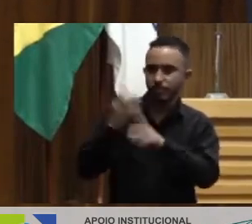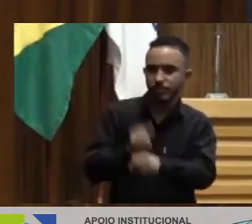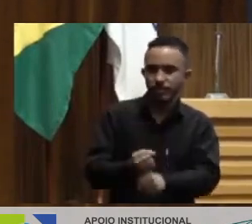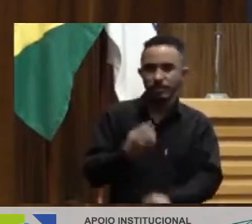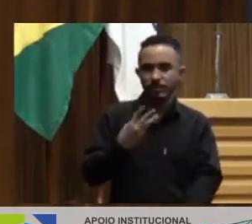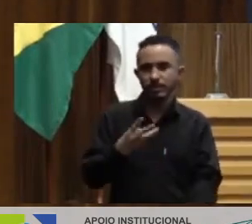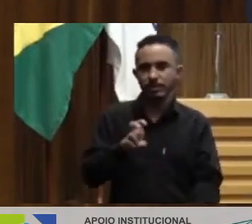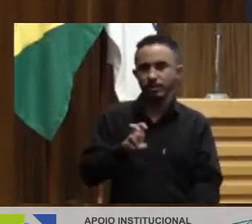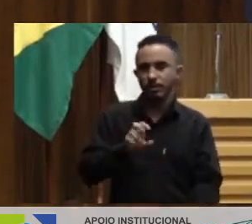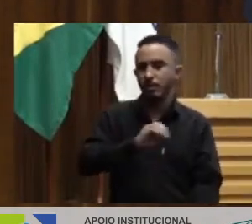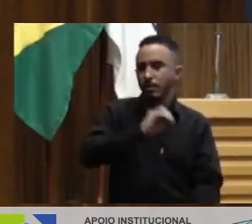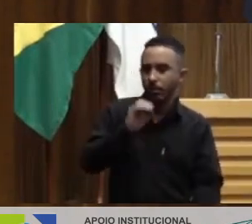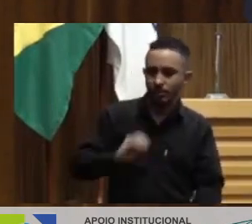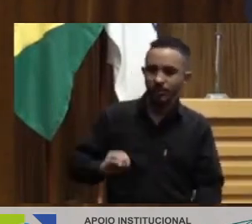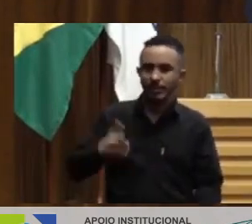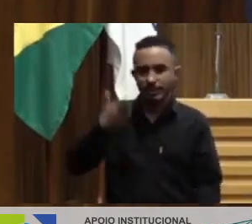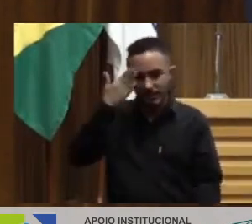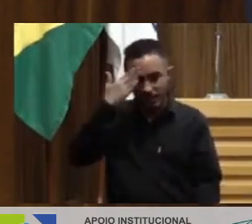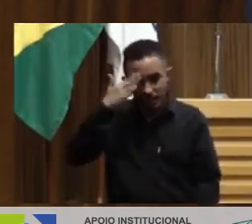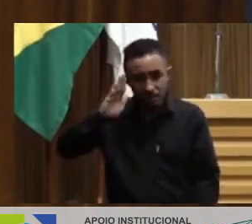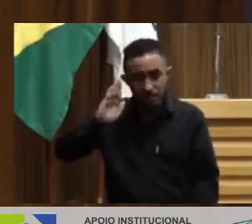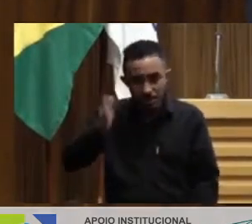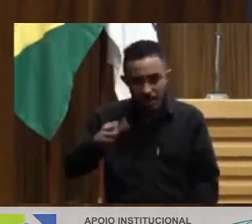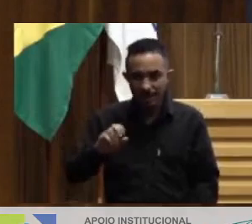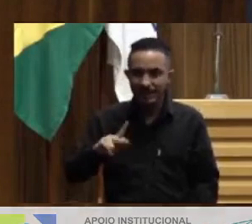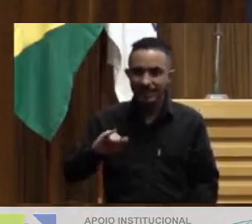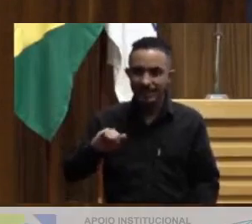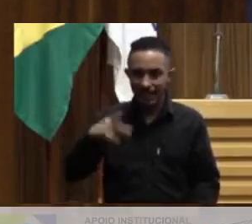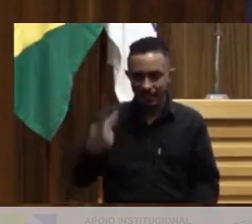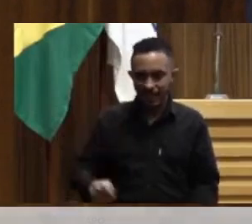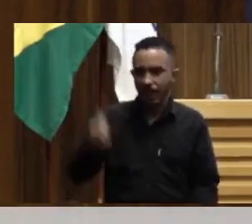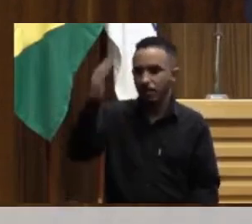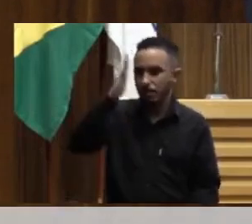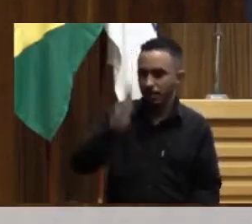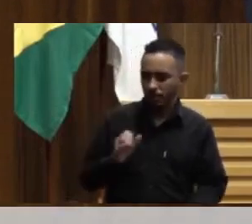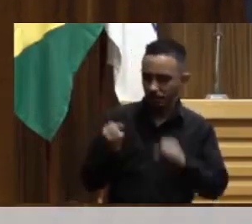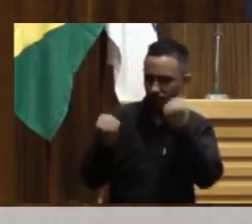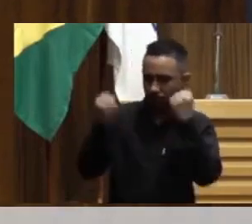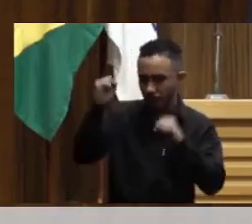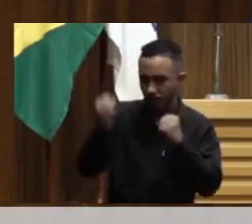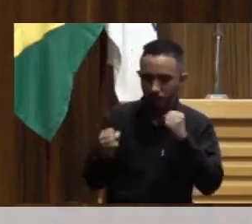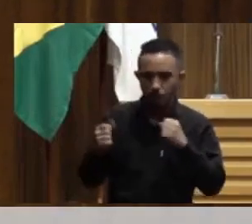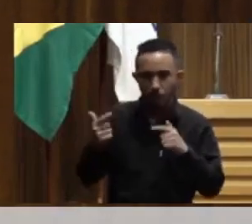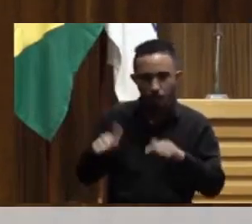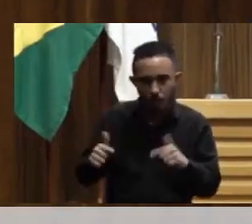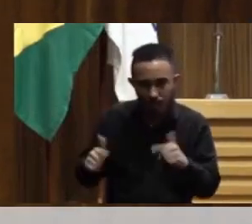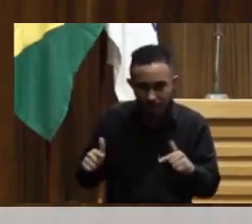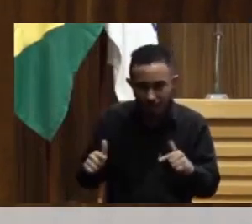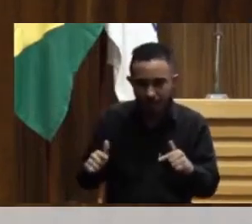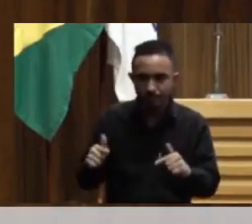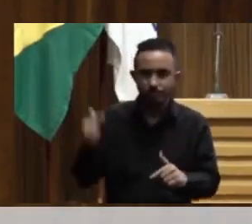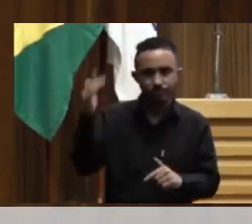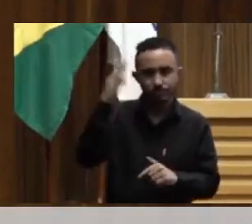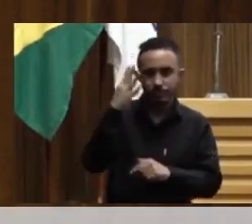35%. Você já sabe que se não tiver fábrica no Brasil, em 4 anos chegará